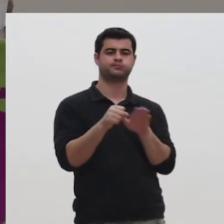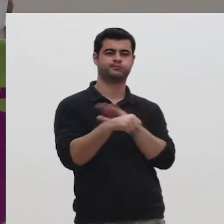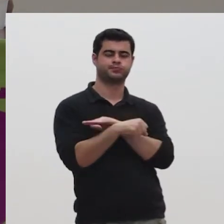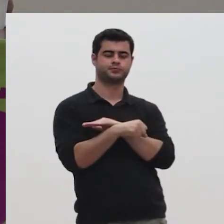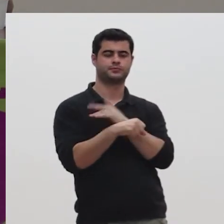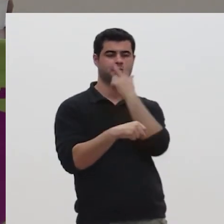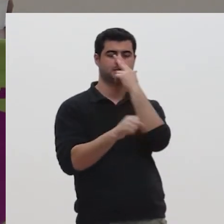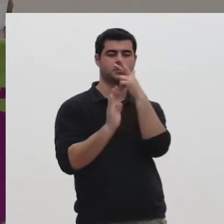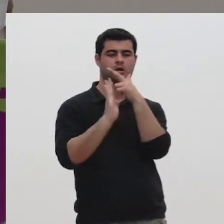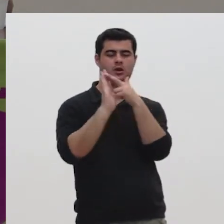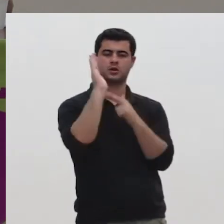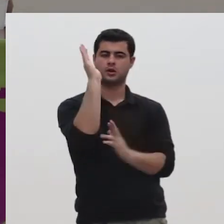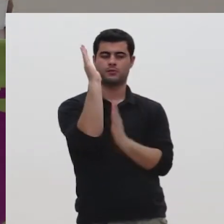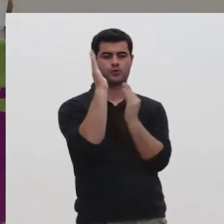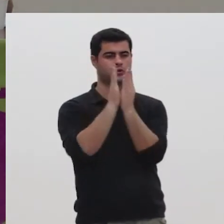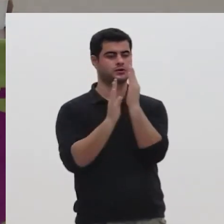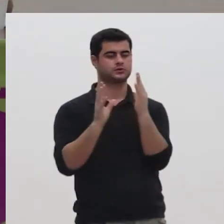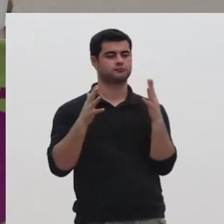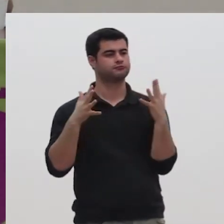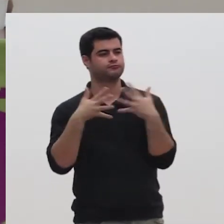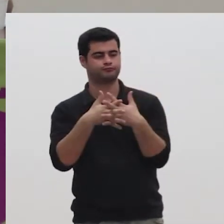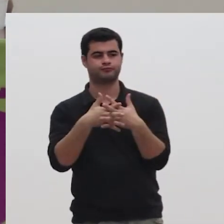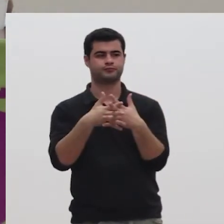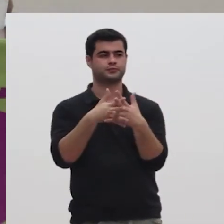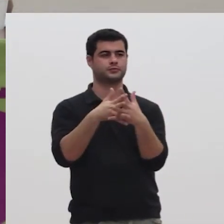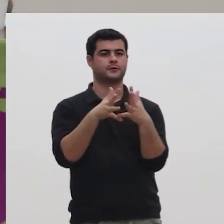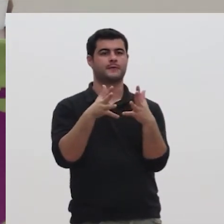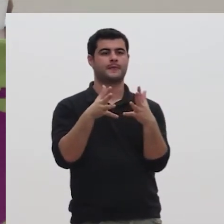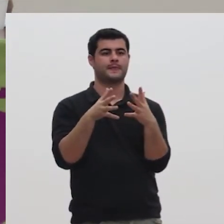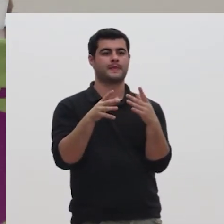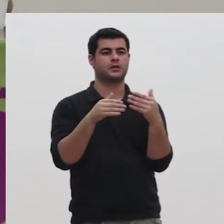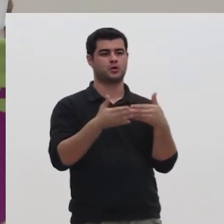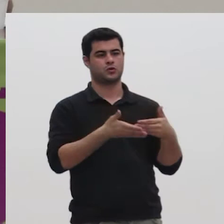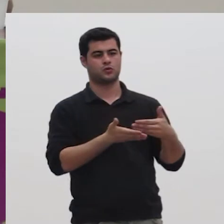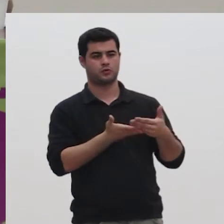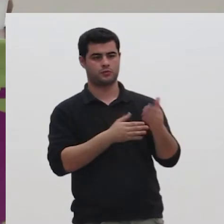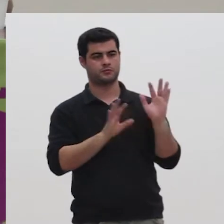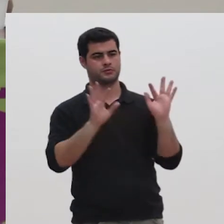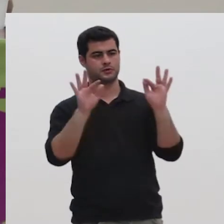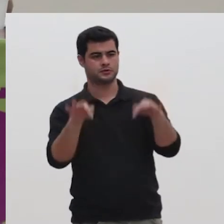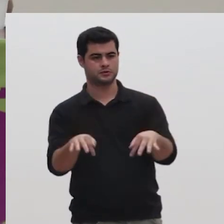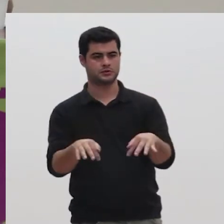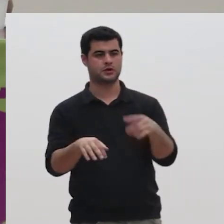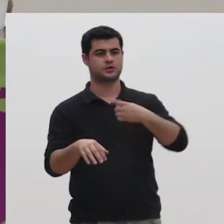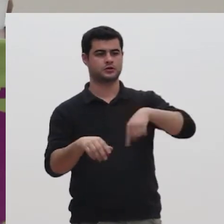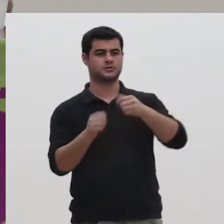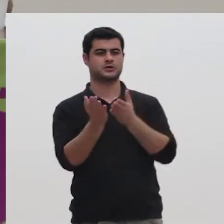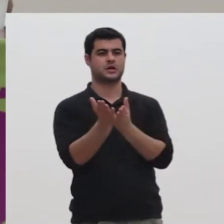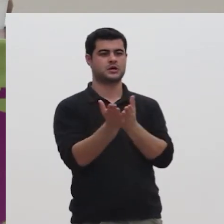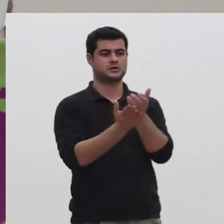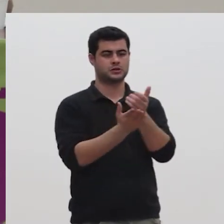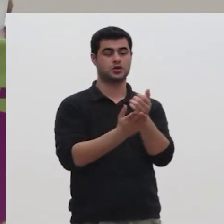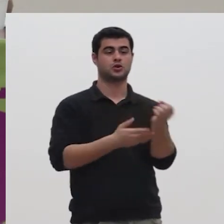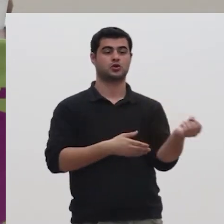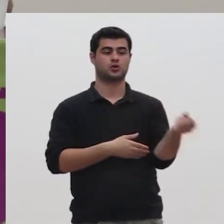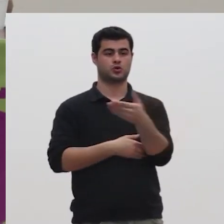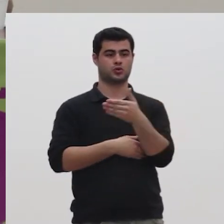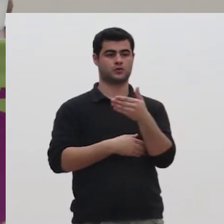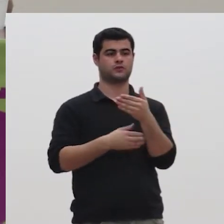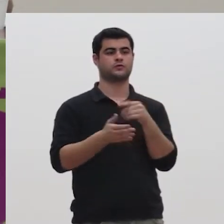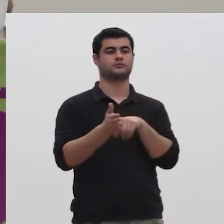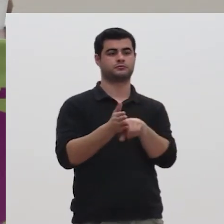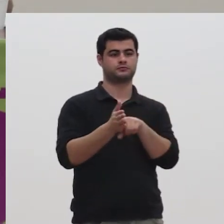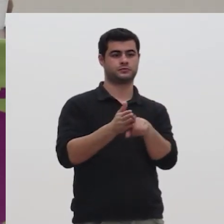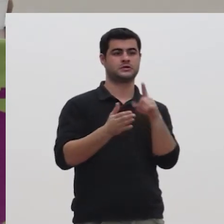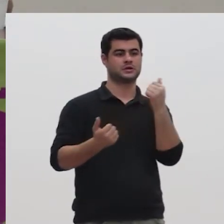burocracia, que passa, enfim, desde o momento da submissão do projeto até a prestação de contas. A instituição precisa estender a mão para o pesquisador, estar do seu